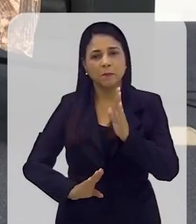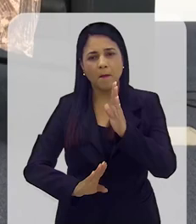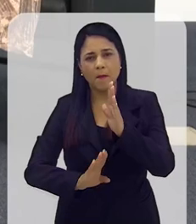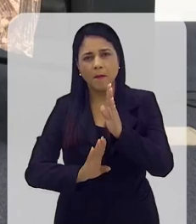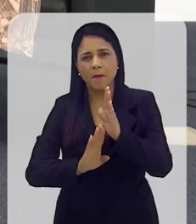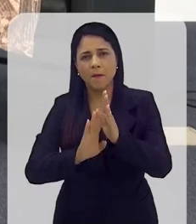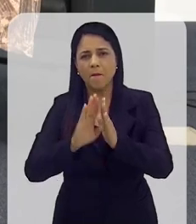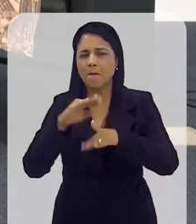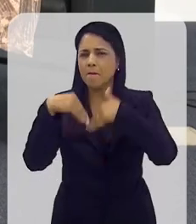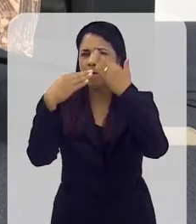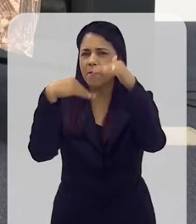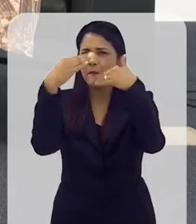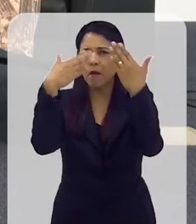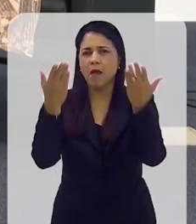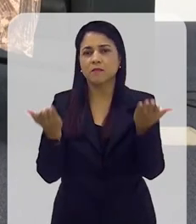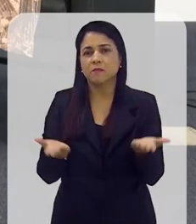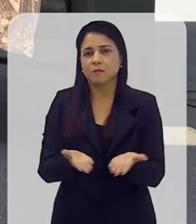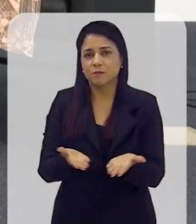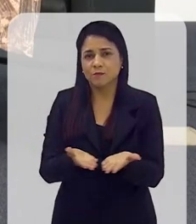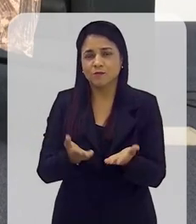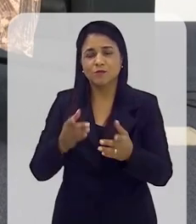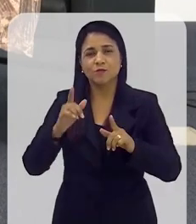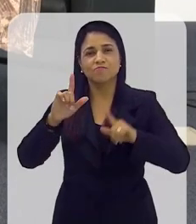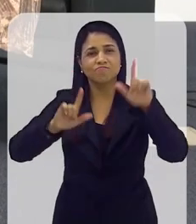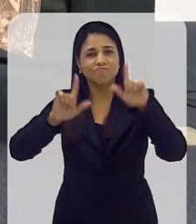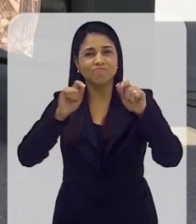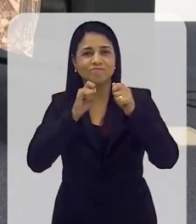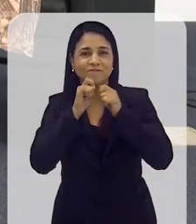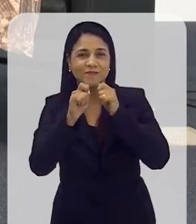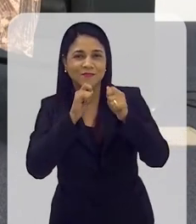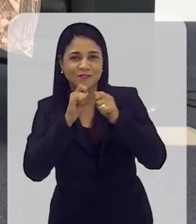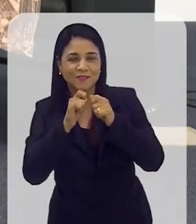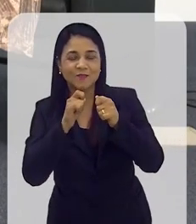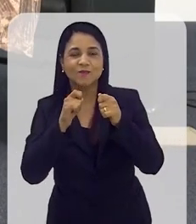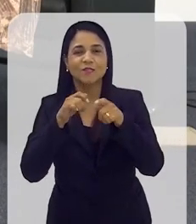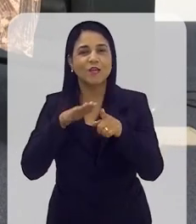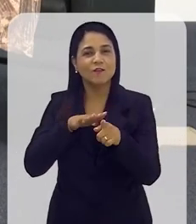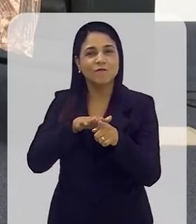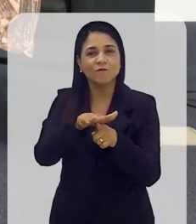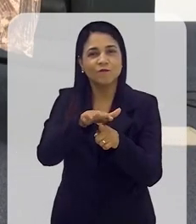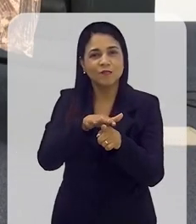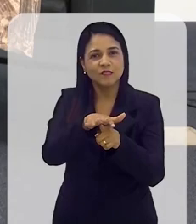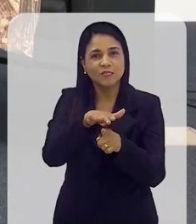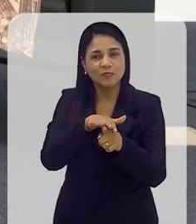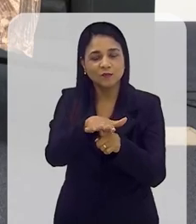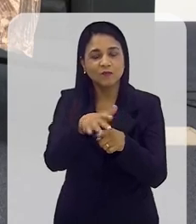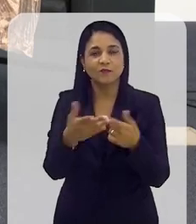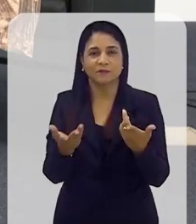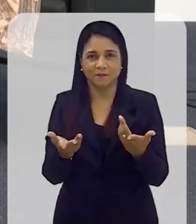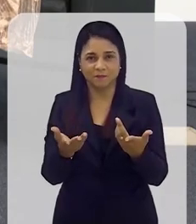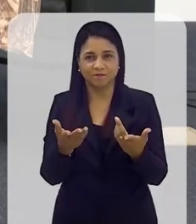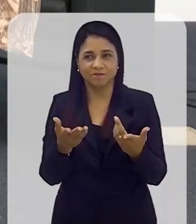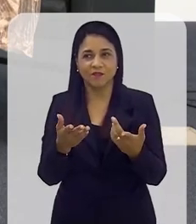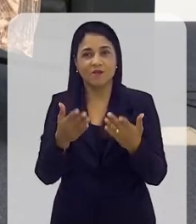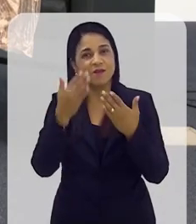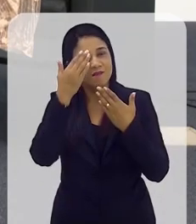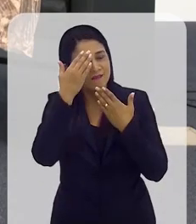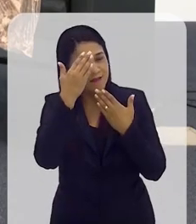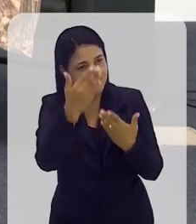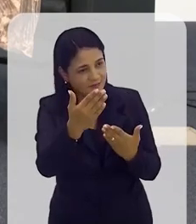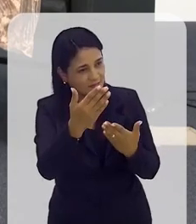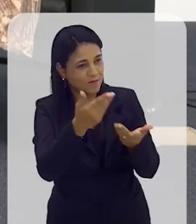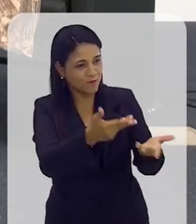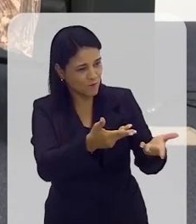você chegasse até esse momento de ser uma apresentadora, influenciadora. Como isso foi na sua vida? Primeiro, quero agradecer